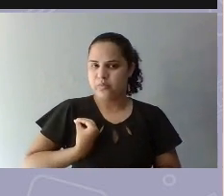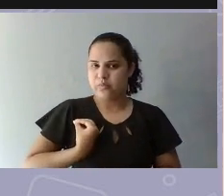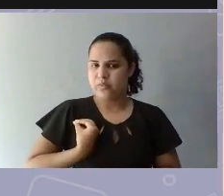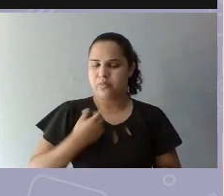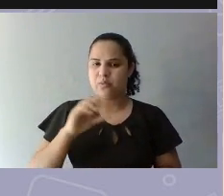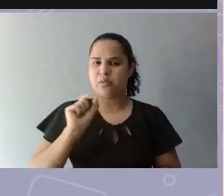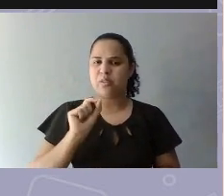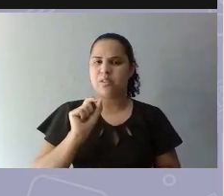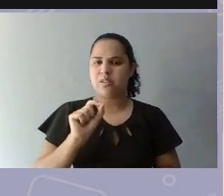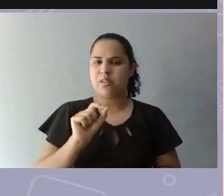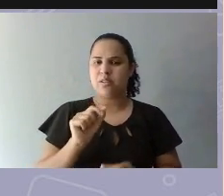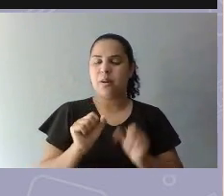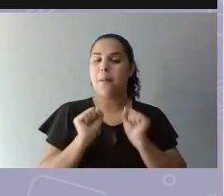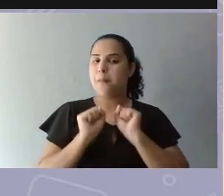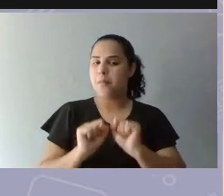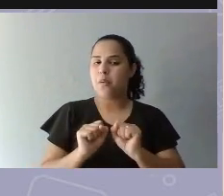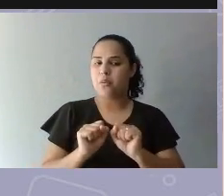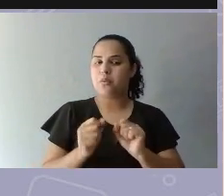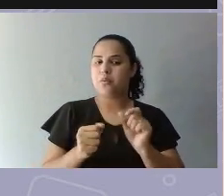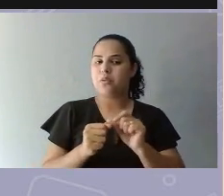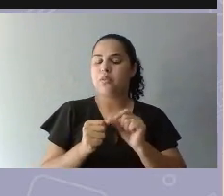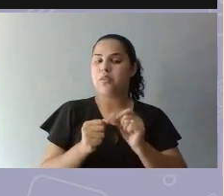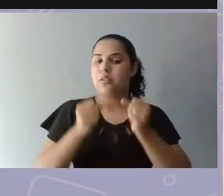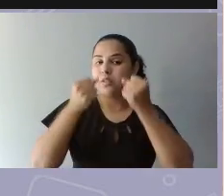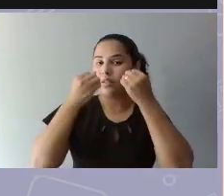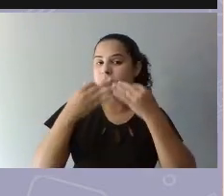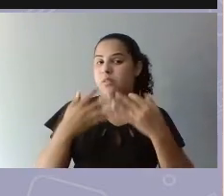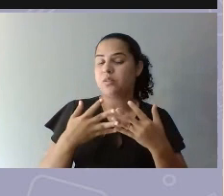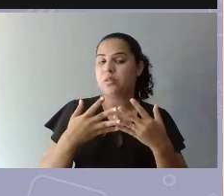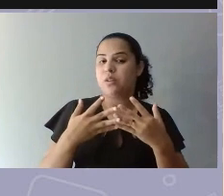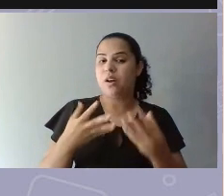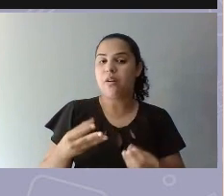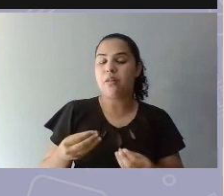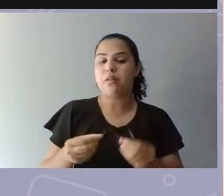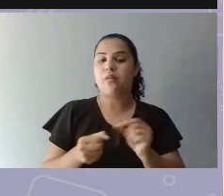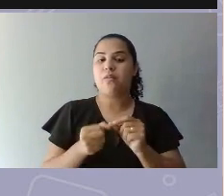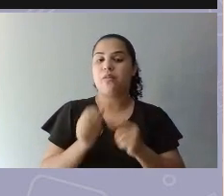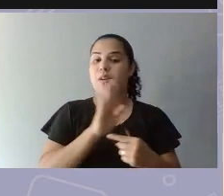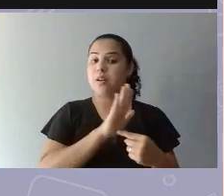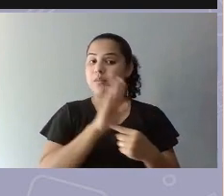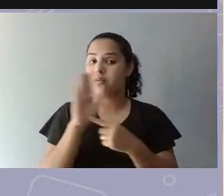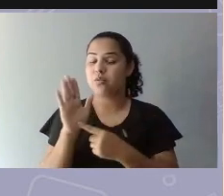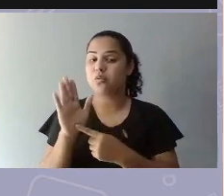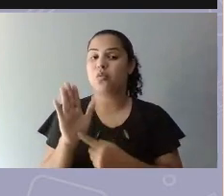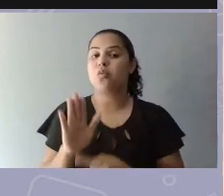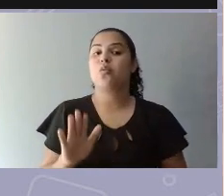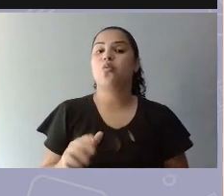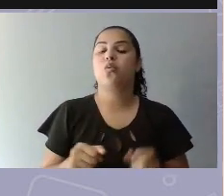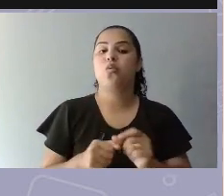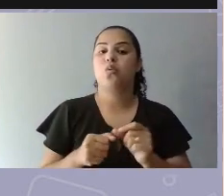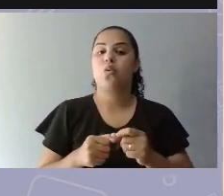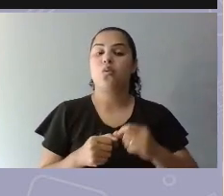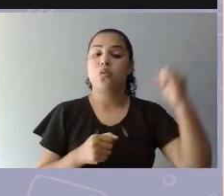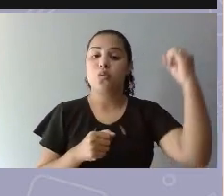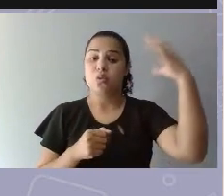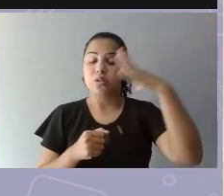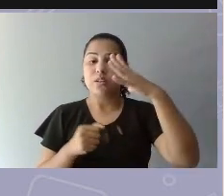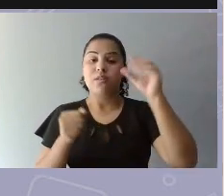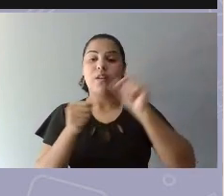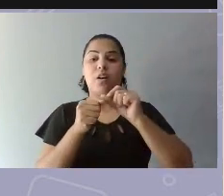processo de síntese de energia como eu expliquei ela vai fixar o gás carbônico utilizar energia luminosa e vai